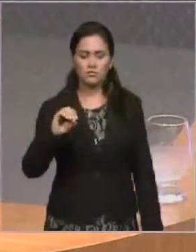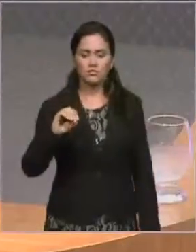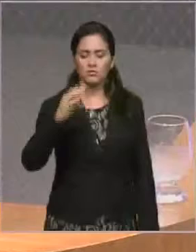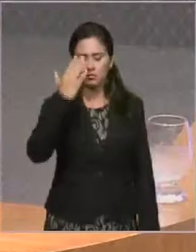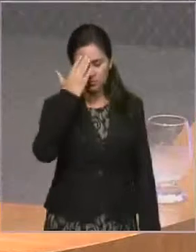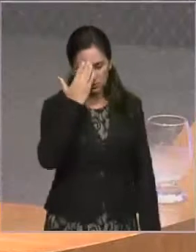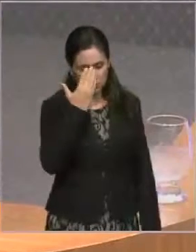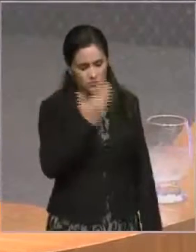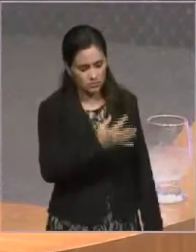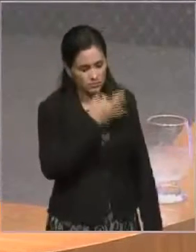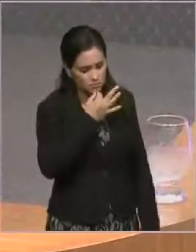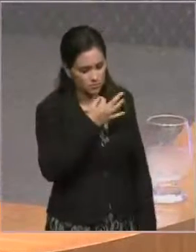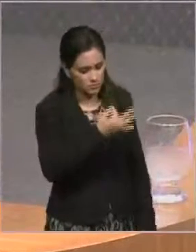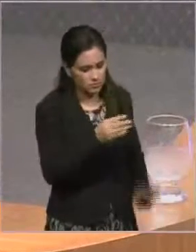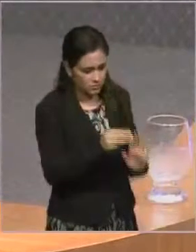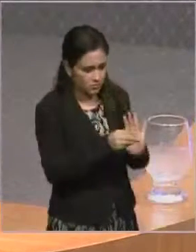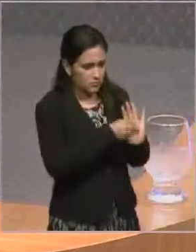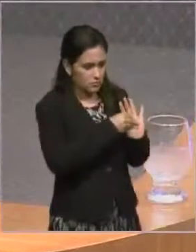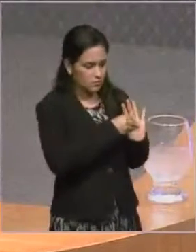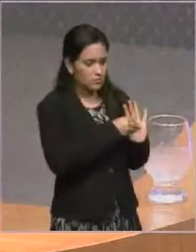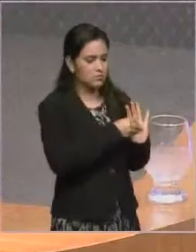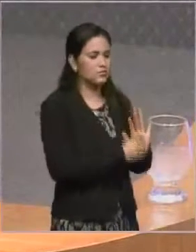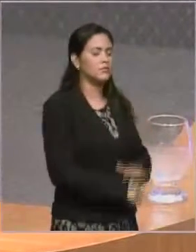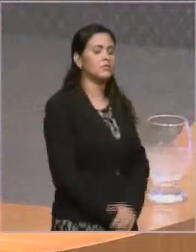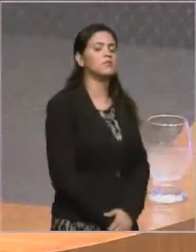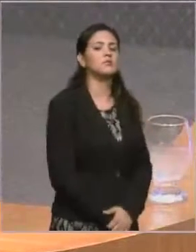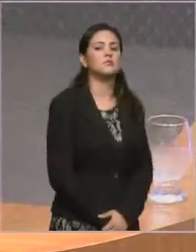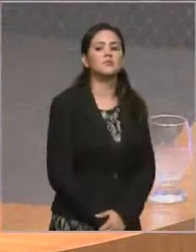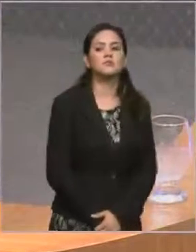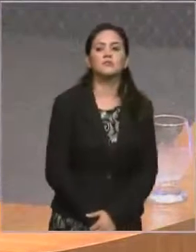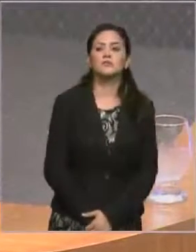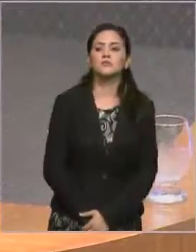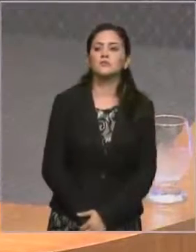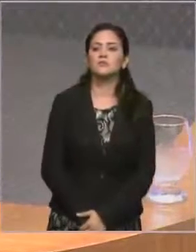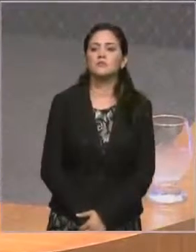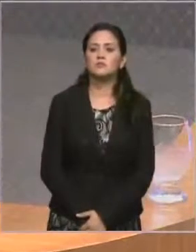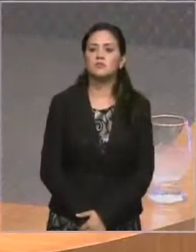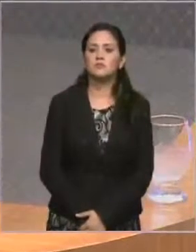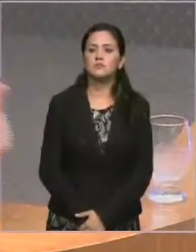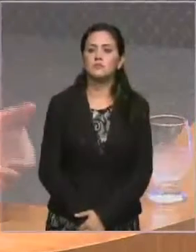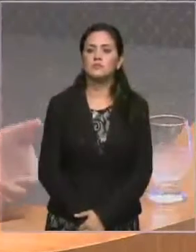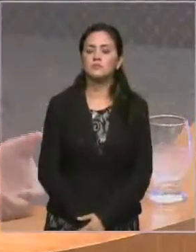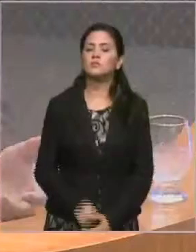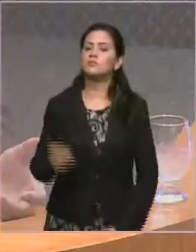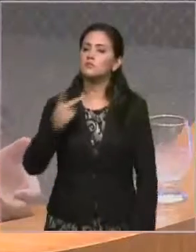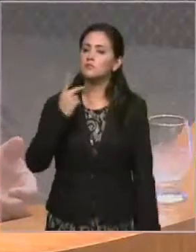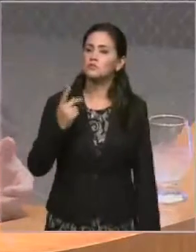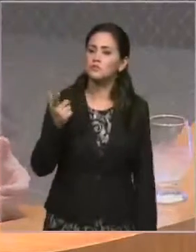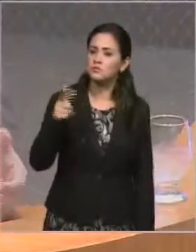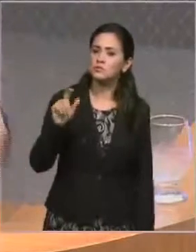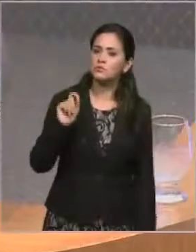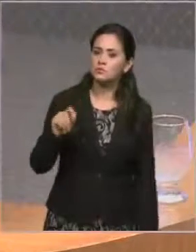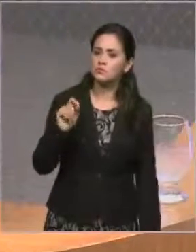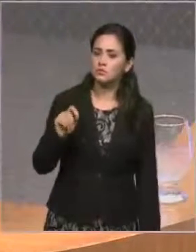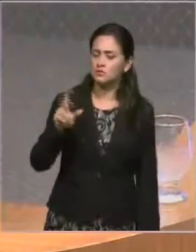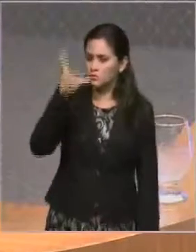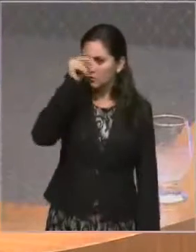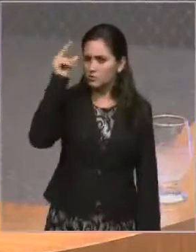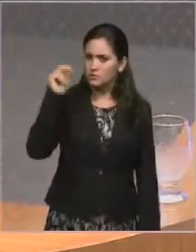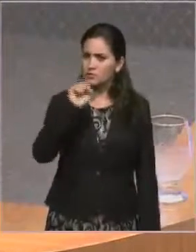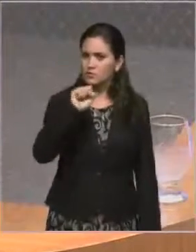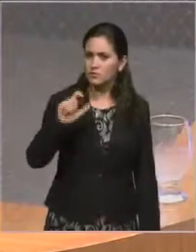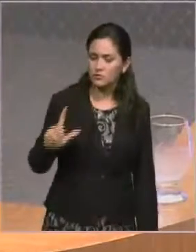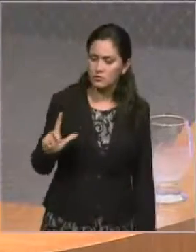pela parte, deputado Edivaldo. E ressaltar mais uma vez que a Prefeitura de São Luís, lançou o